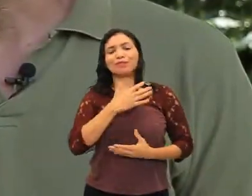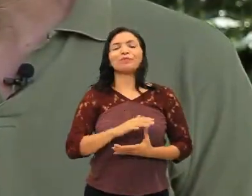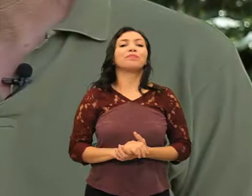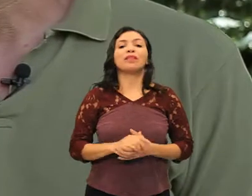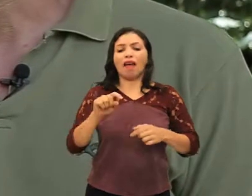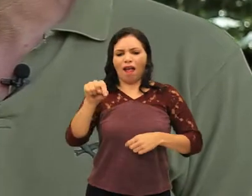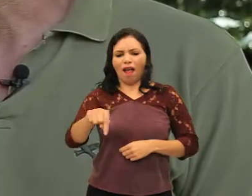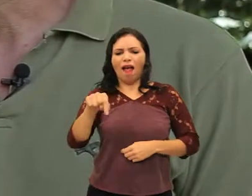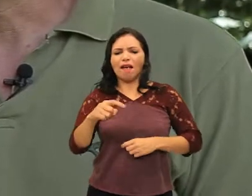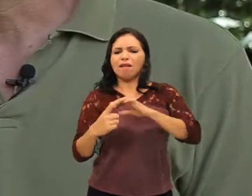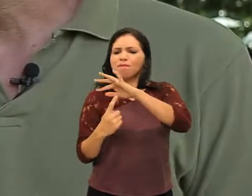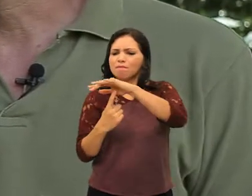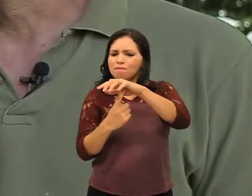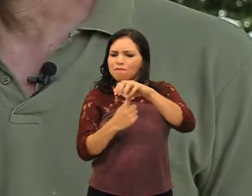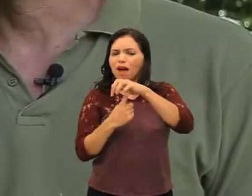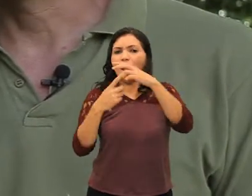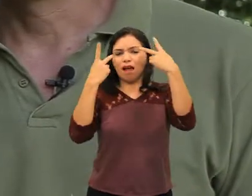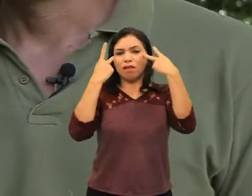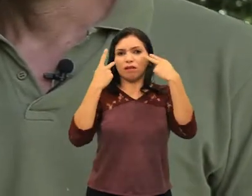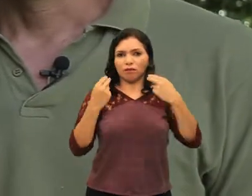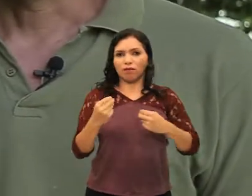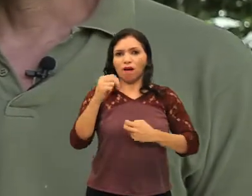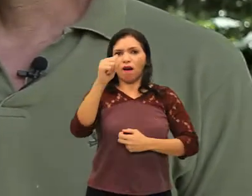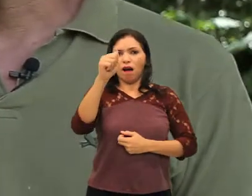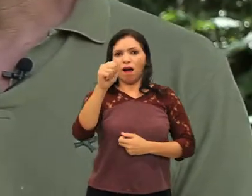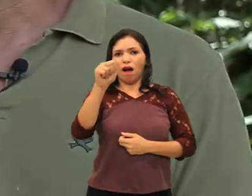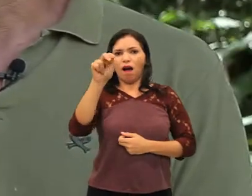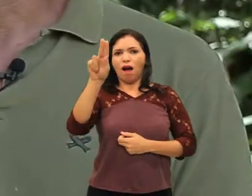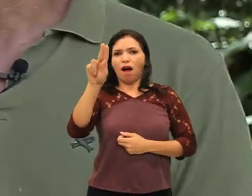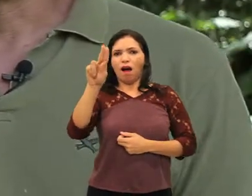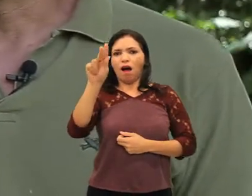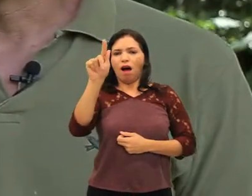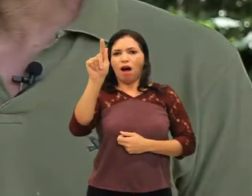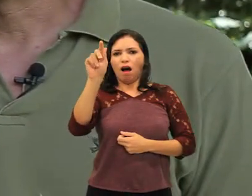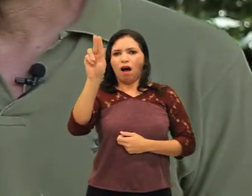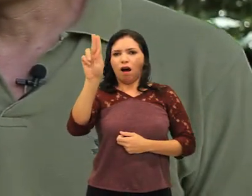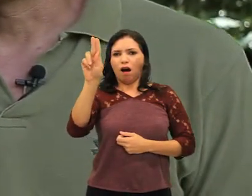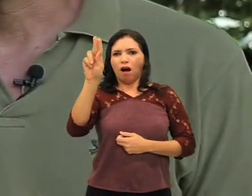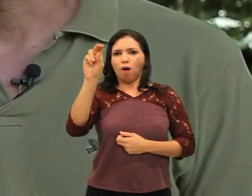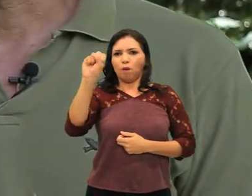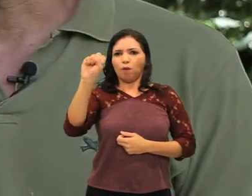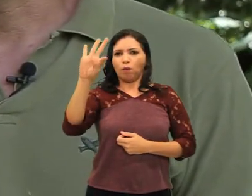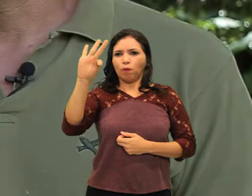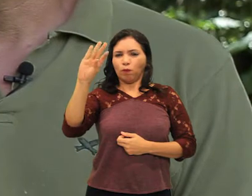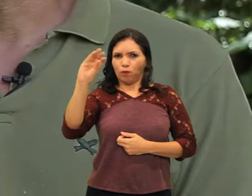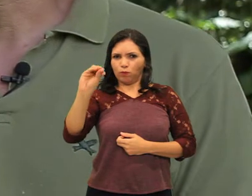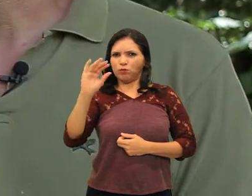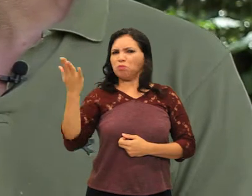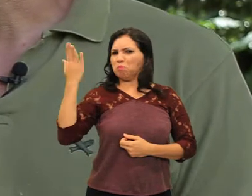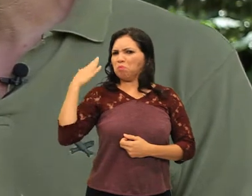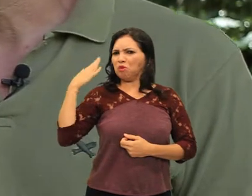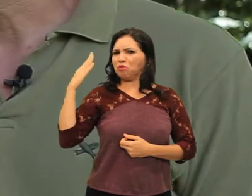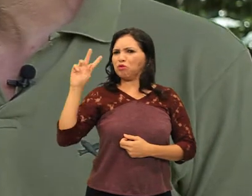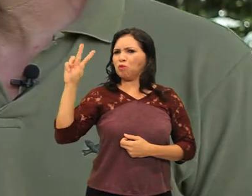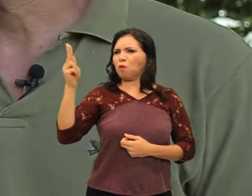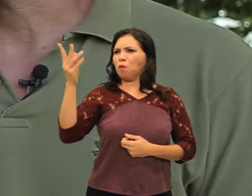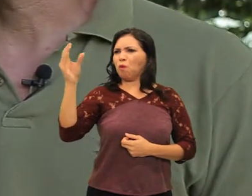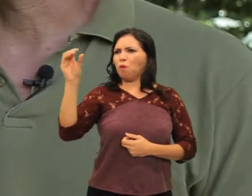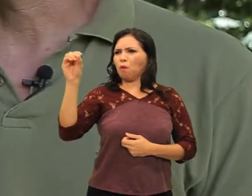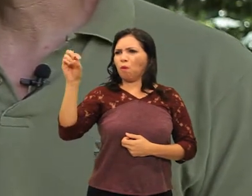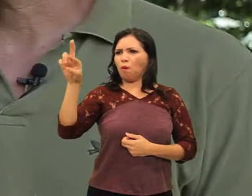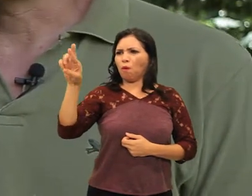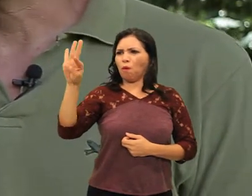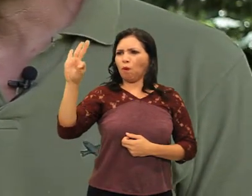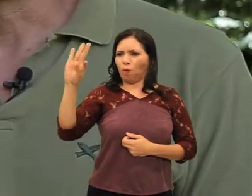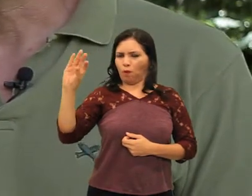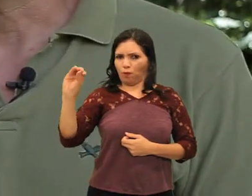estamos no Parque Natural Municipal Augusto Rusque, é o antigo Horto Florestal de São José dos Campos, e alguns anos atrás ele passou